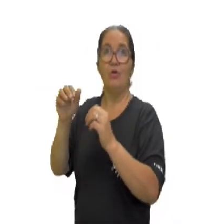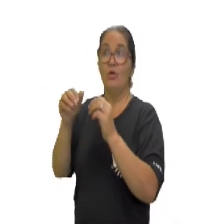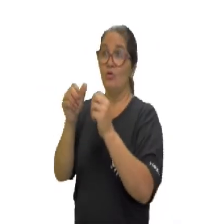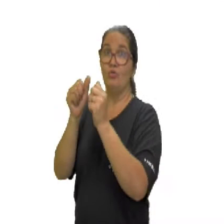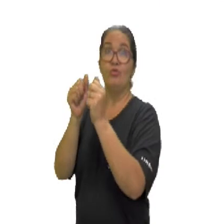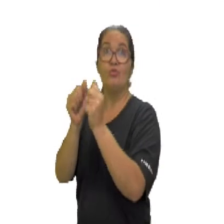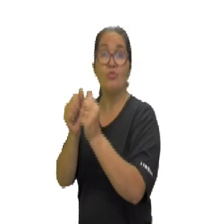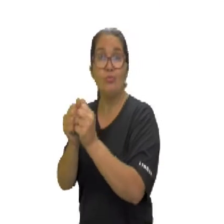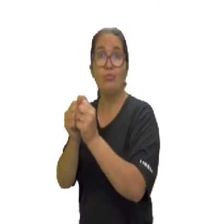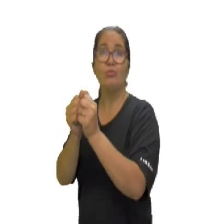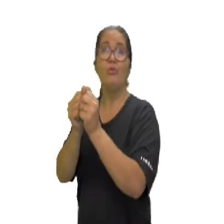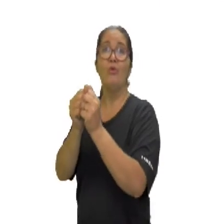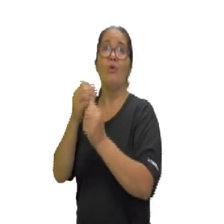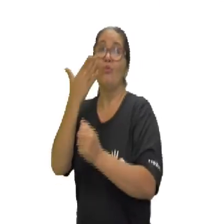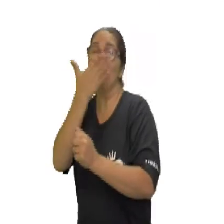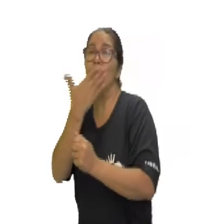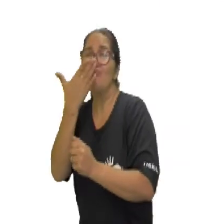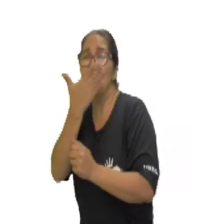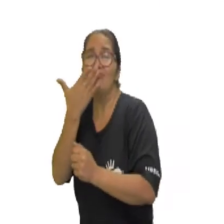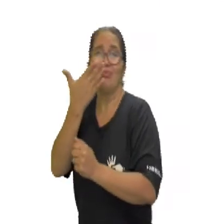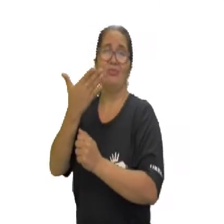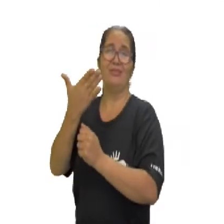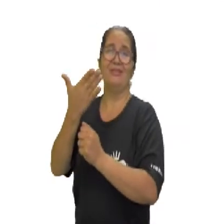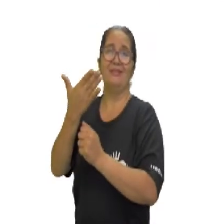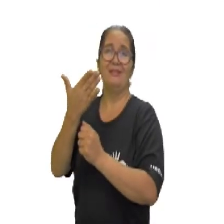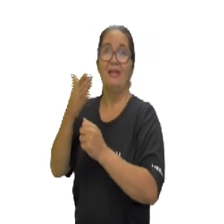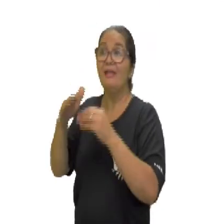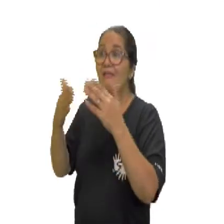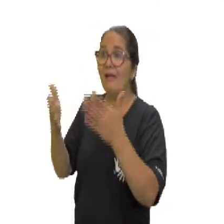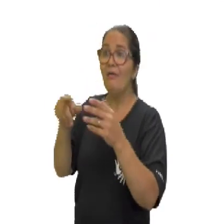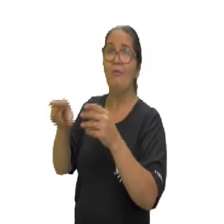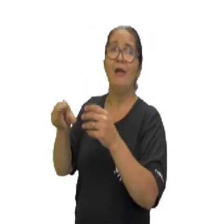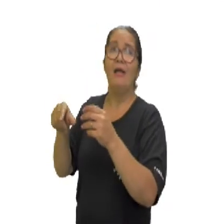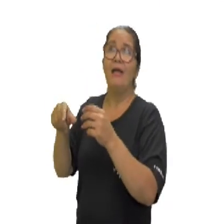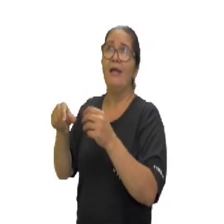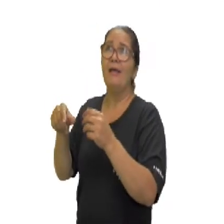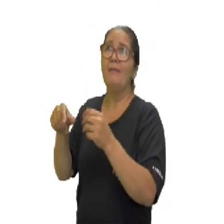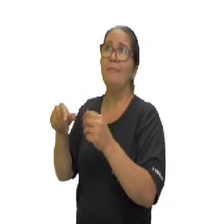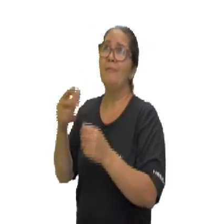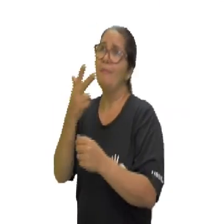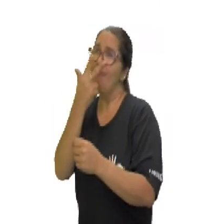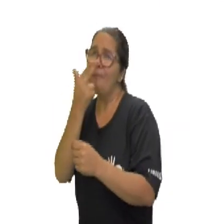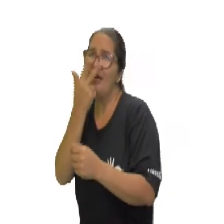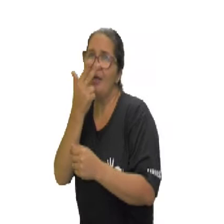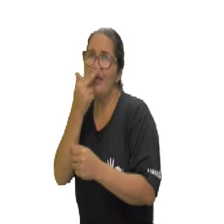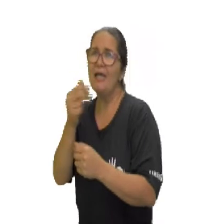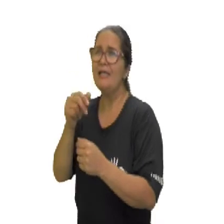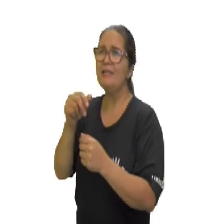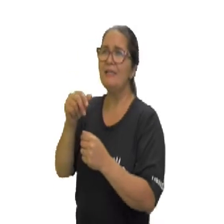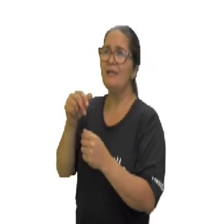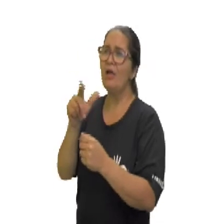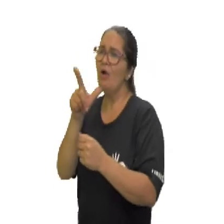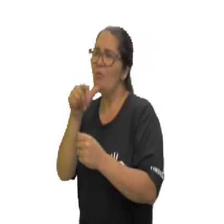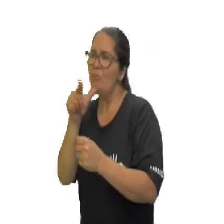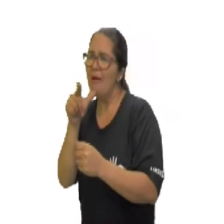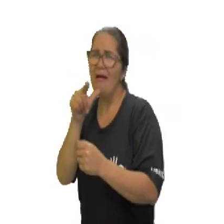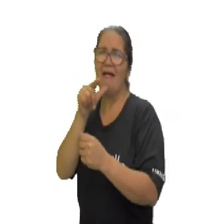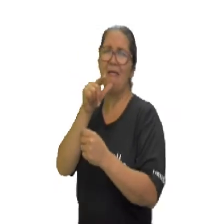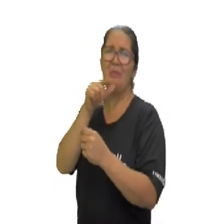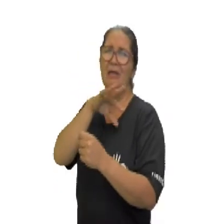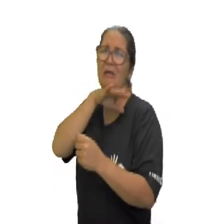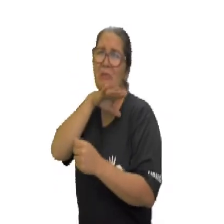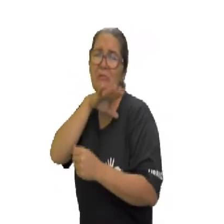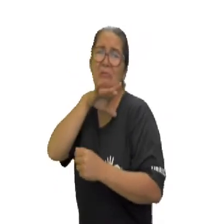área salobra. Então, é uma região muito úmida, uma região muito de muita água. Então,